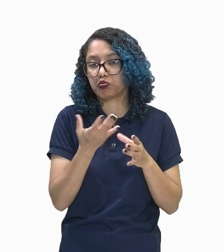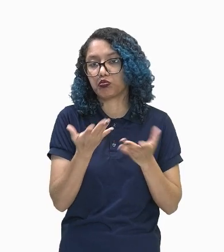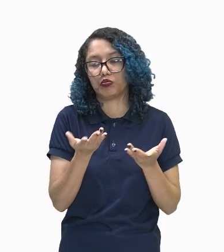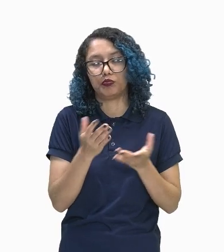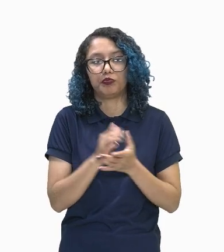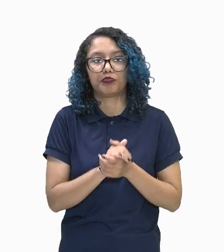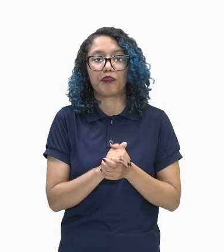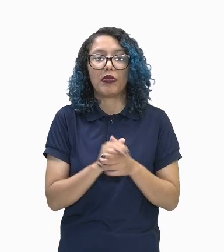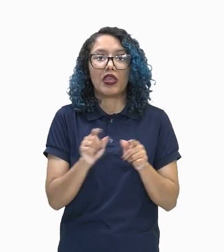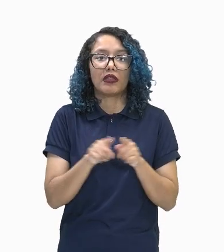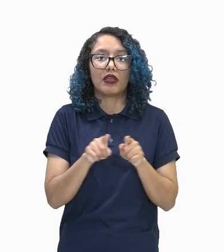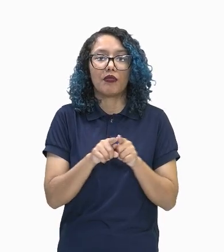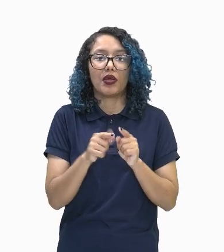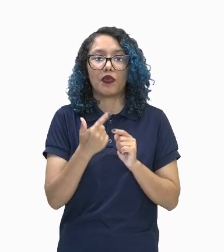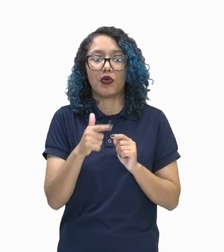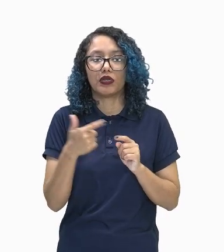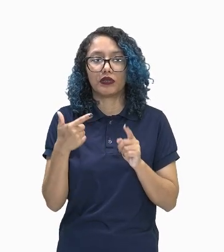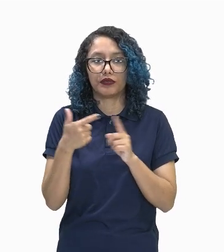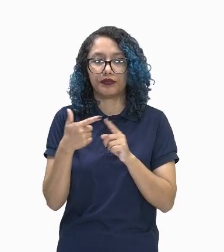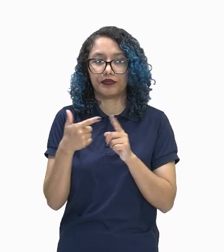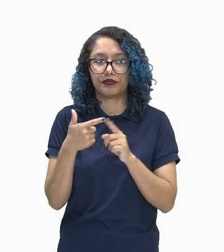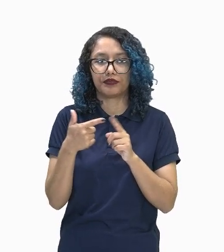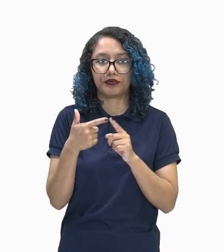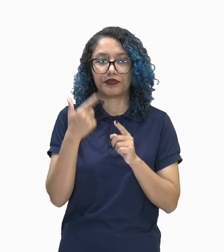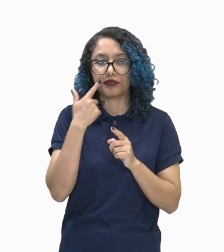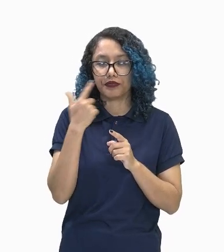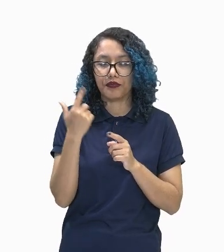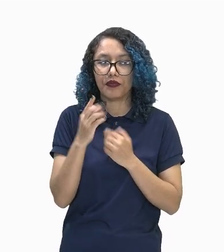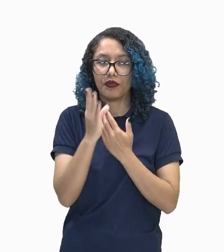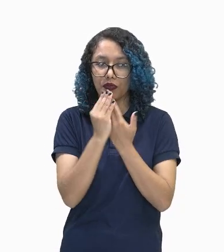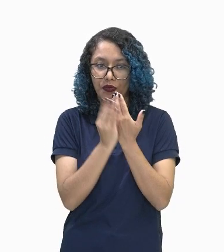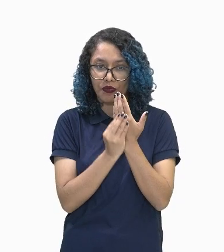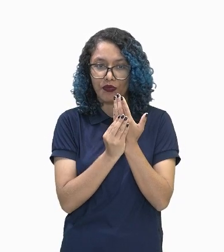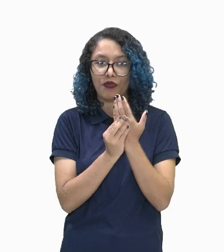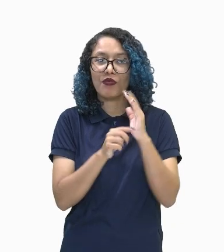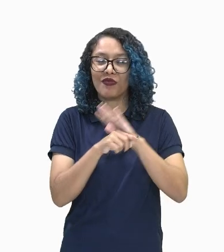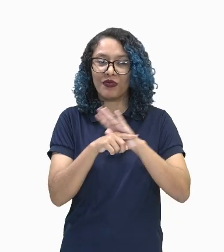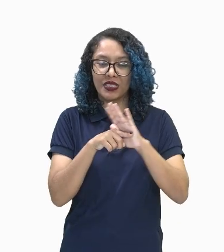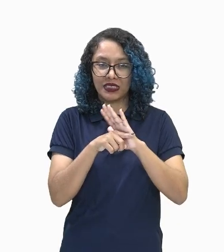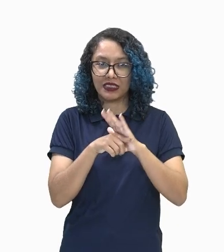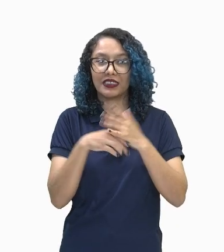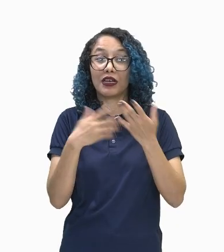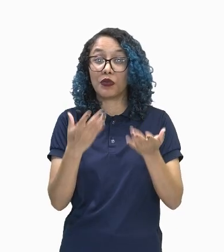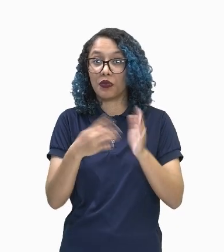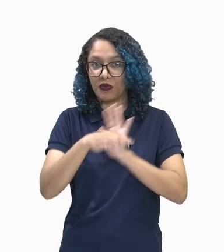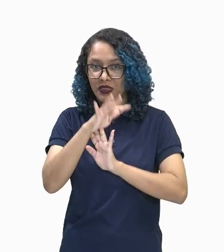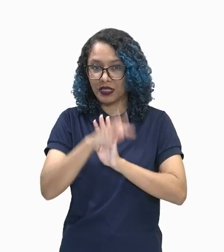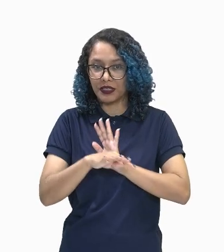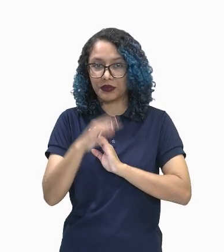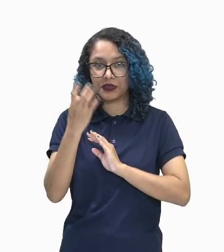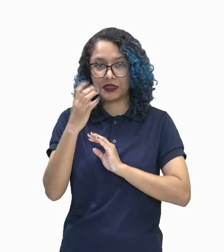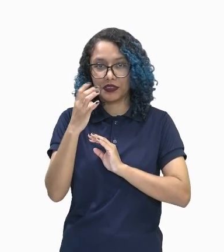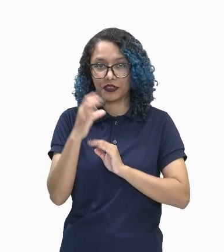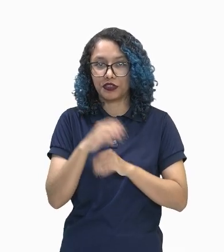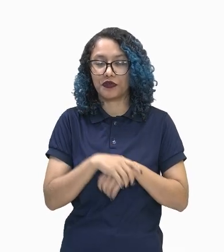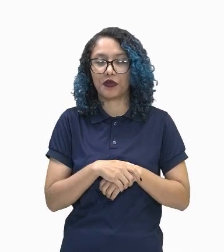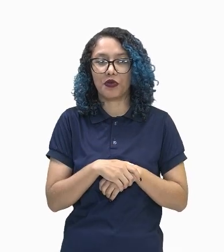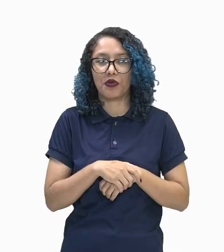a fonte de pesquisa, né, que um texto científico ele não vai aparecer do